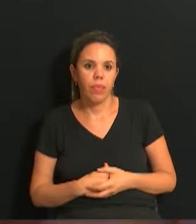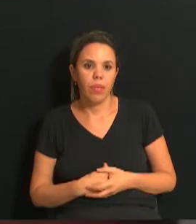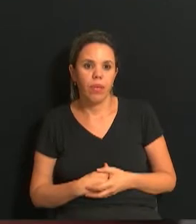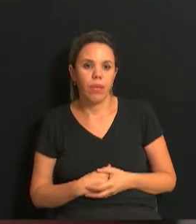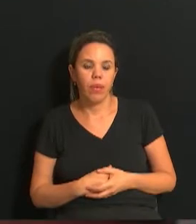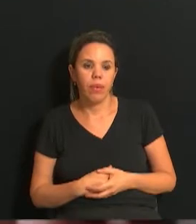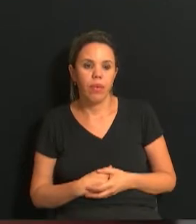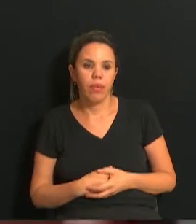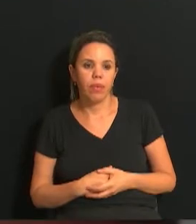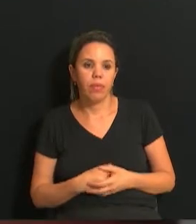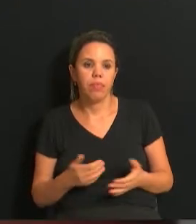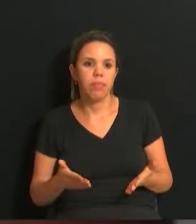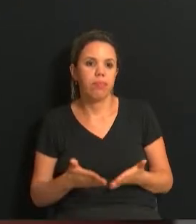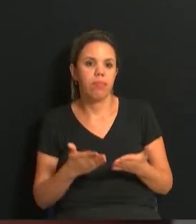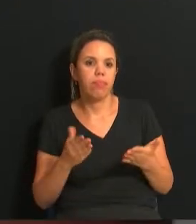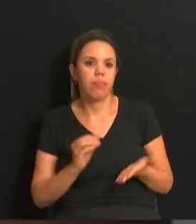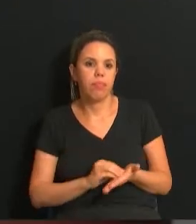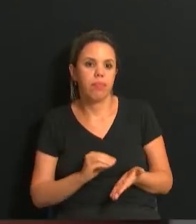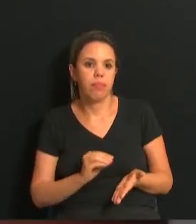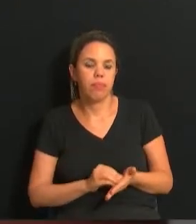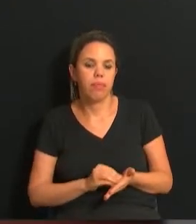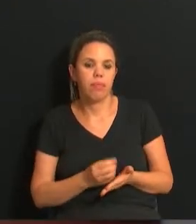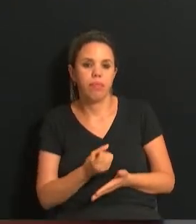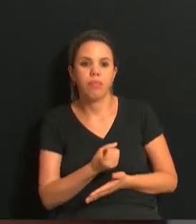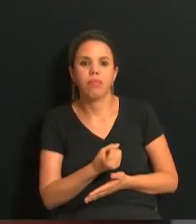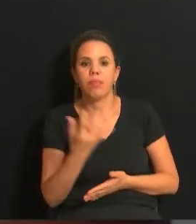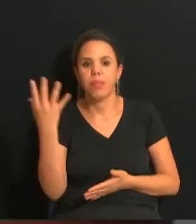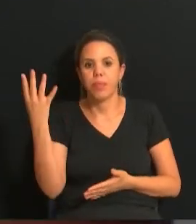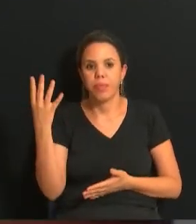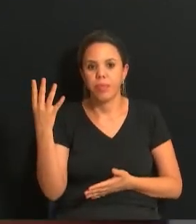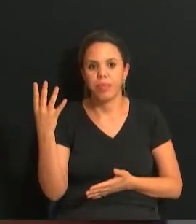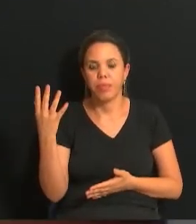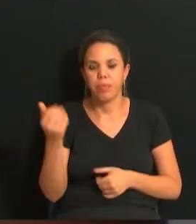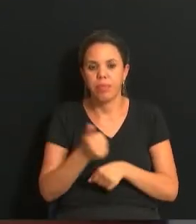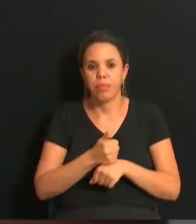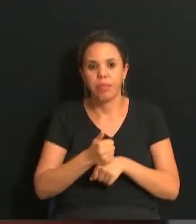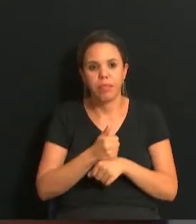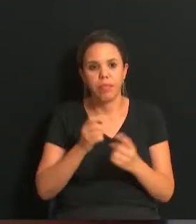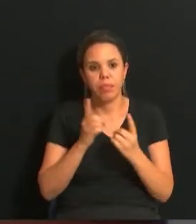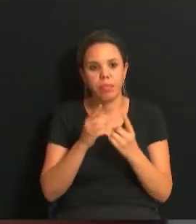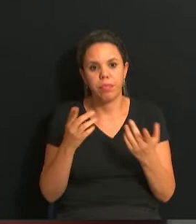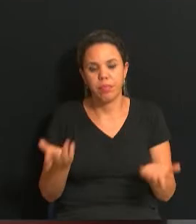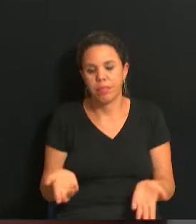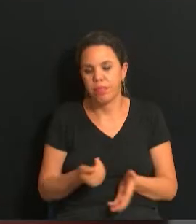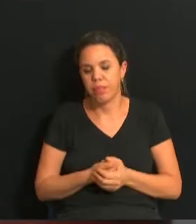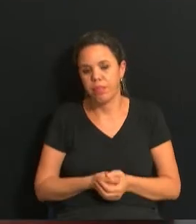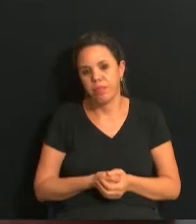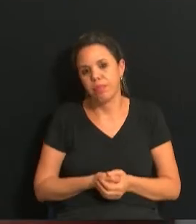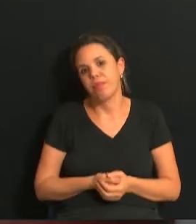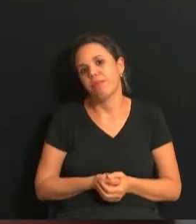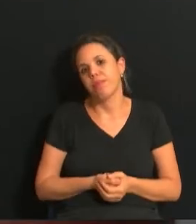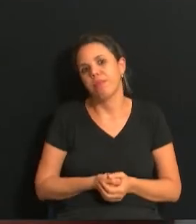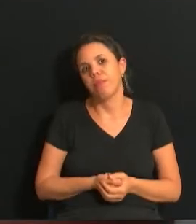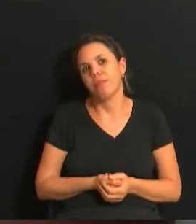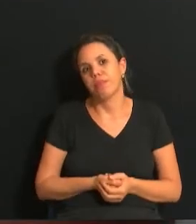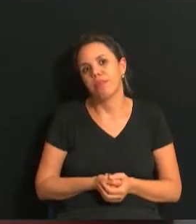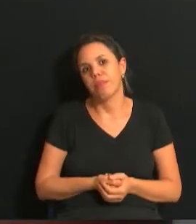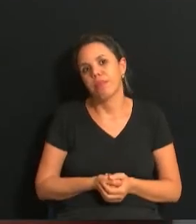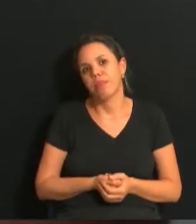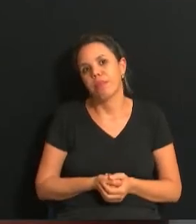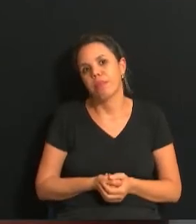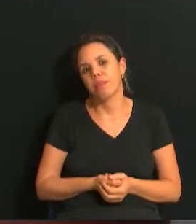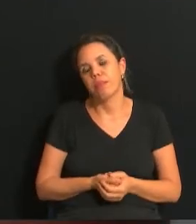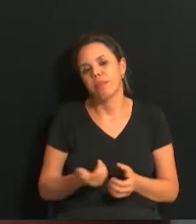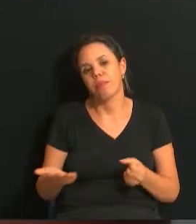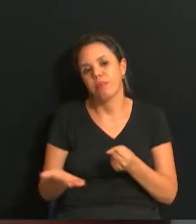é pobre, assim, é pobre do ponto de vista da quantidade de profissionais para atender, né? Assim, é muito